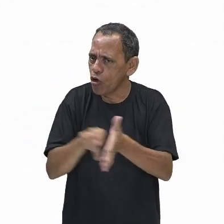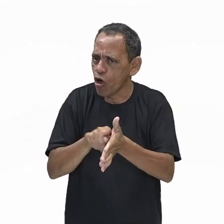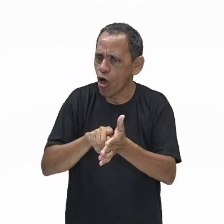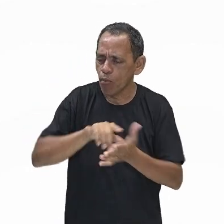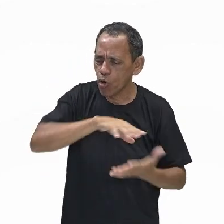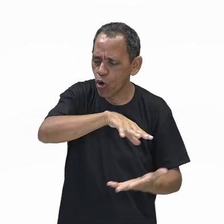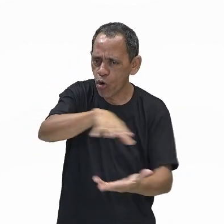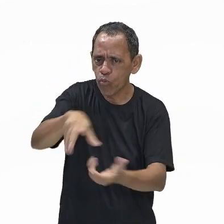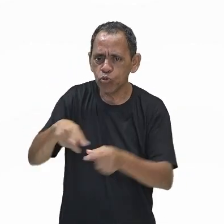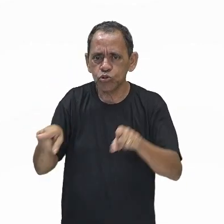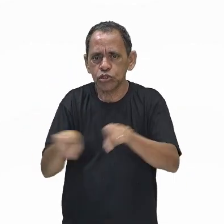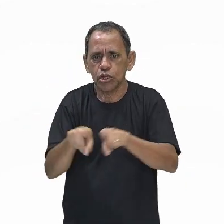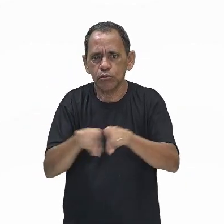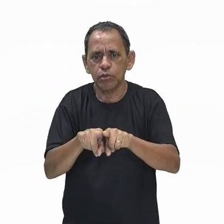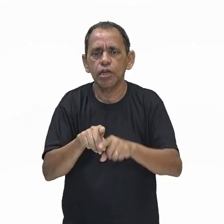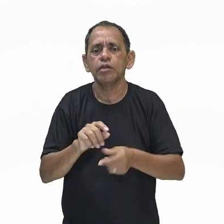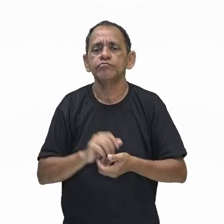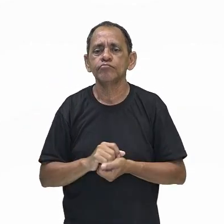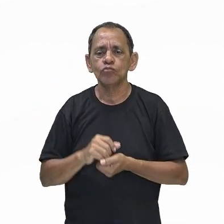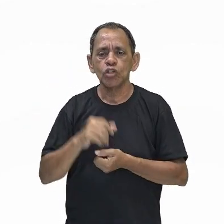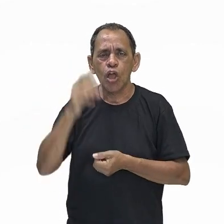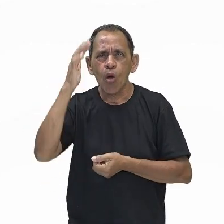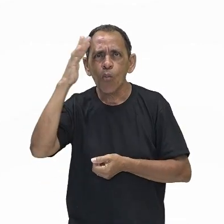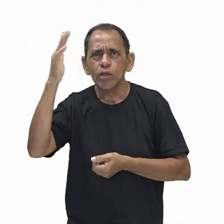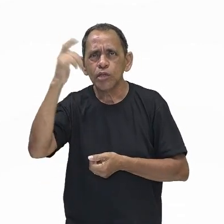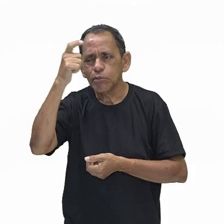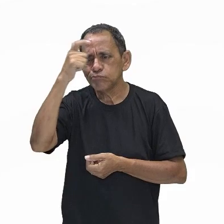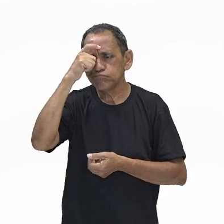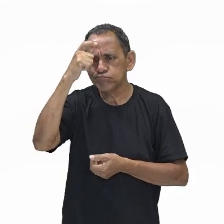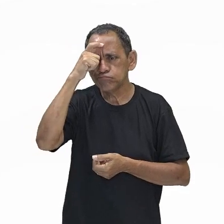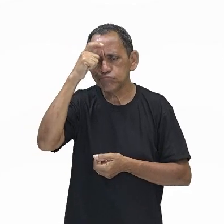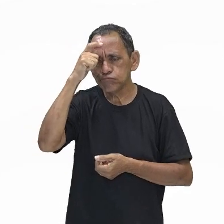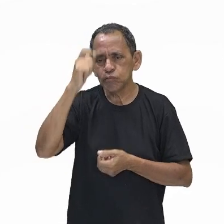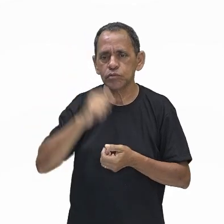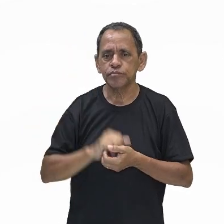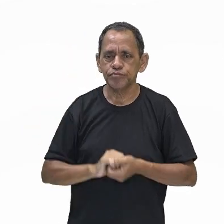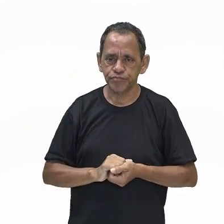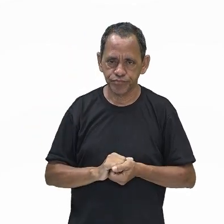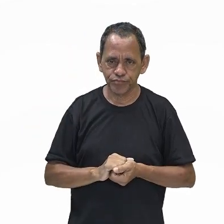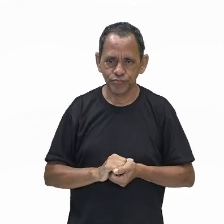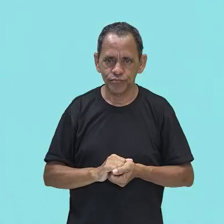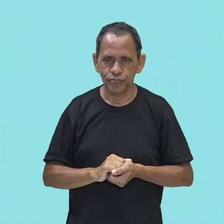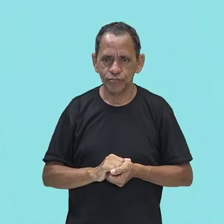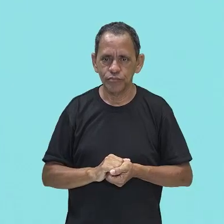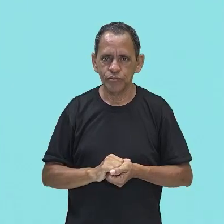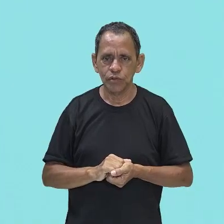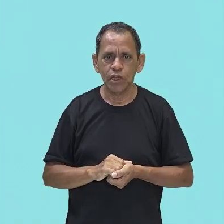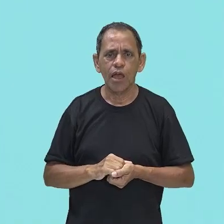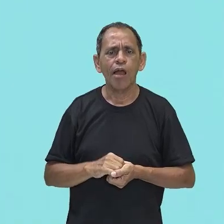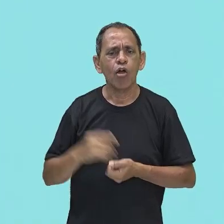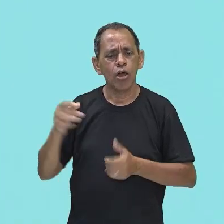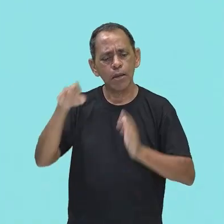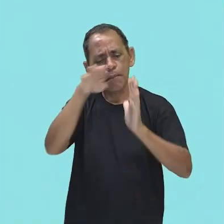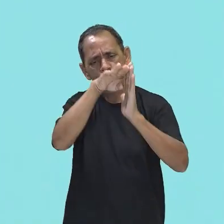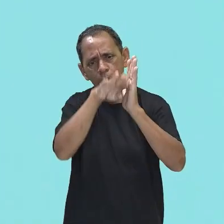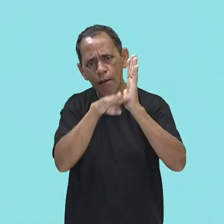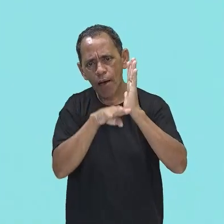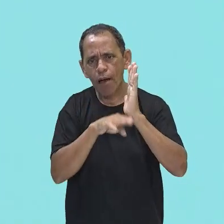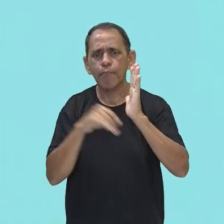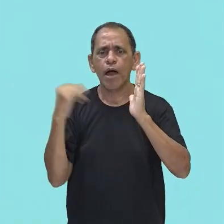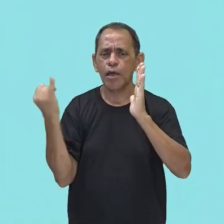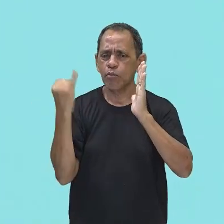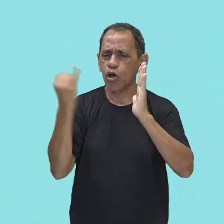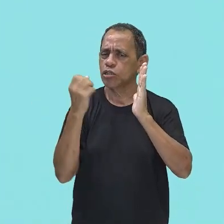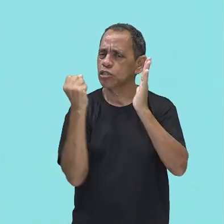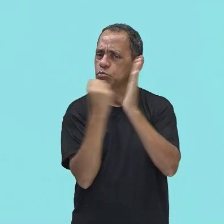pensamento iluminado, certo? E agora que a gente já viu aí, né, quais são as partes importantes, que é marcante,